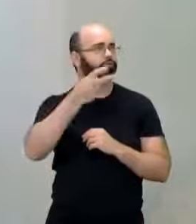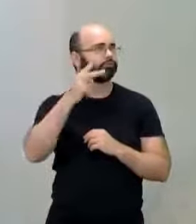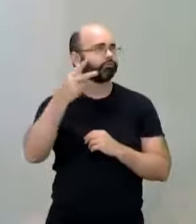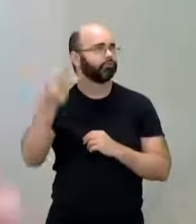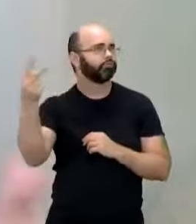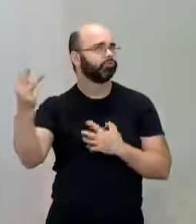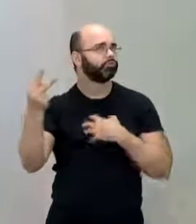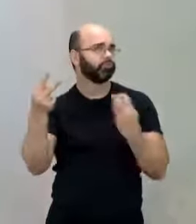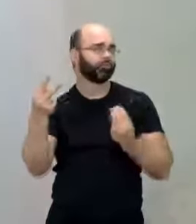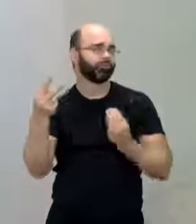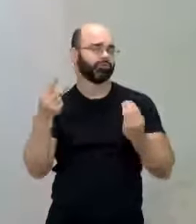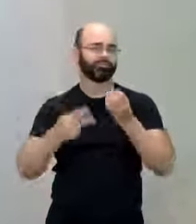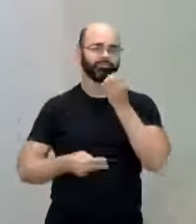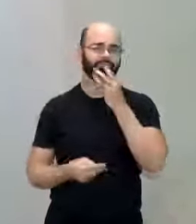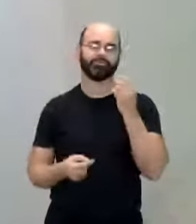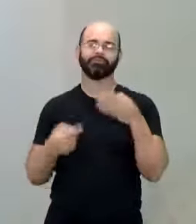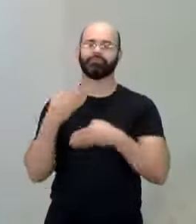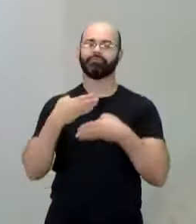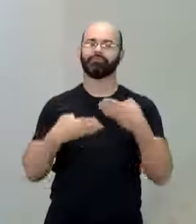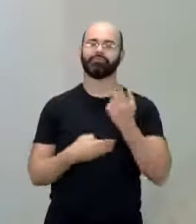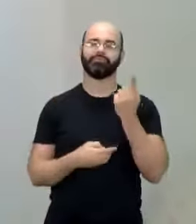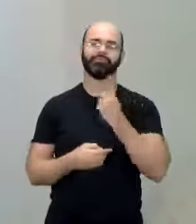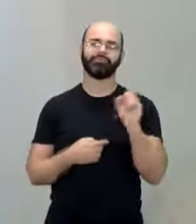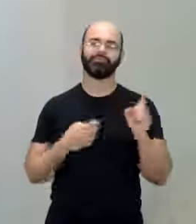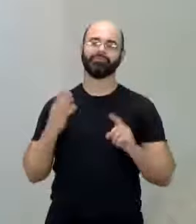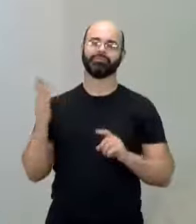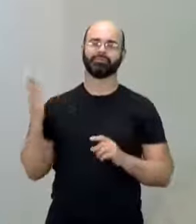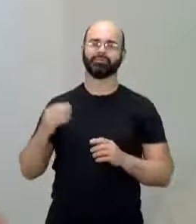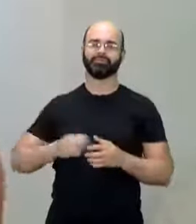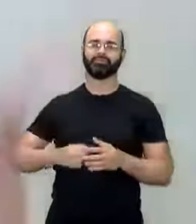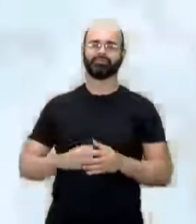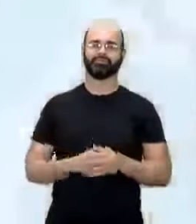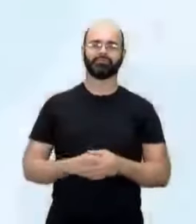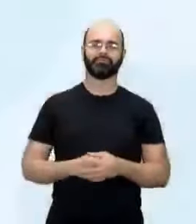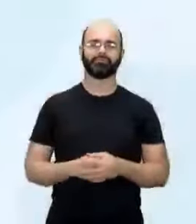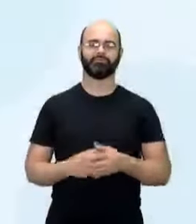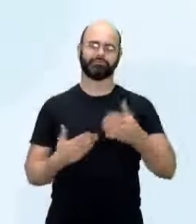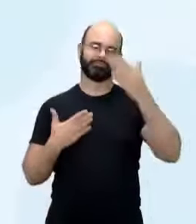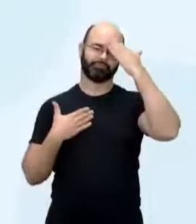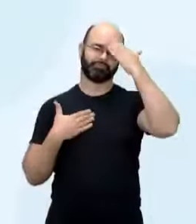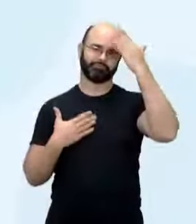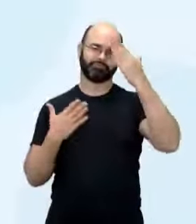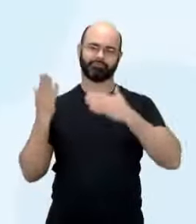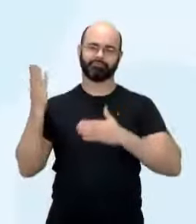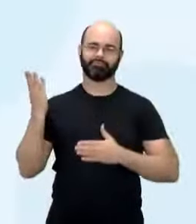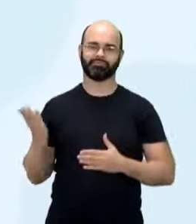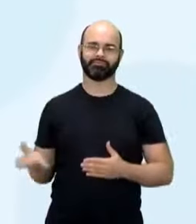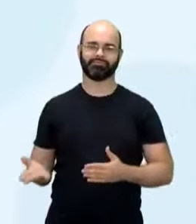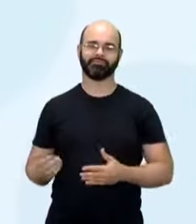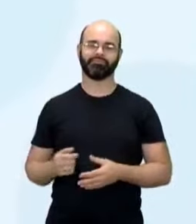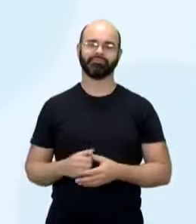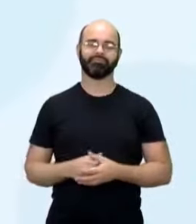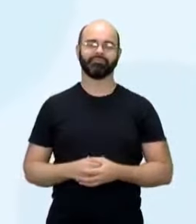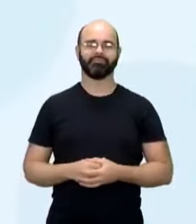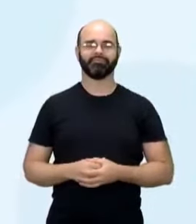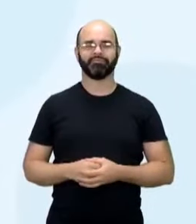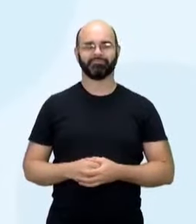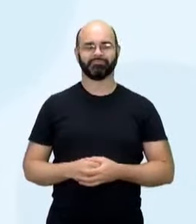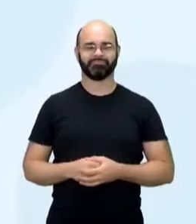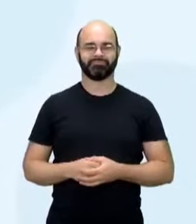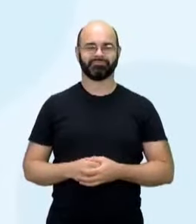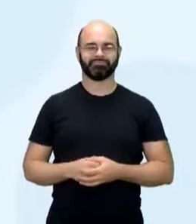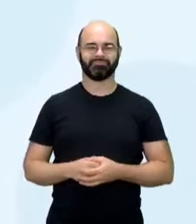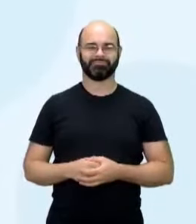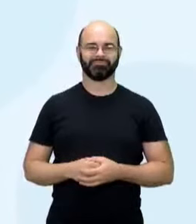queria trazer o último slide aí, Paulo, que é um slide de agradecimento. Agradeço a todos vocês. Eu falei, eu tenho